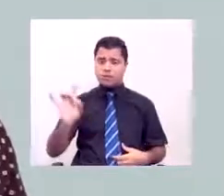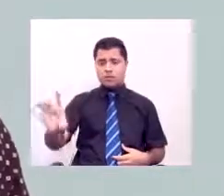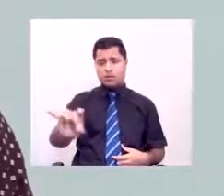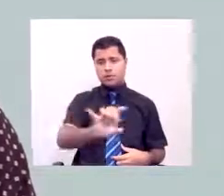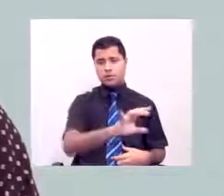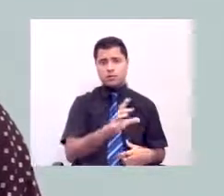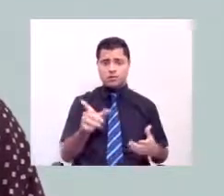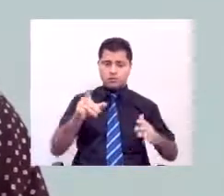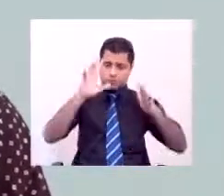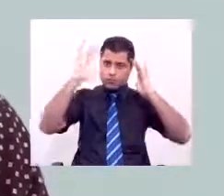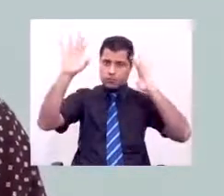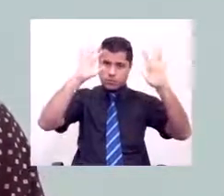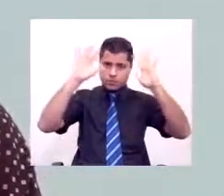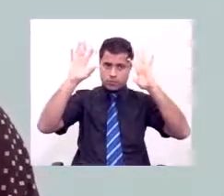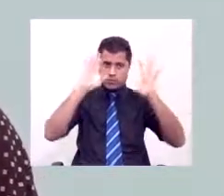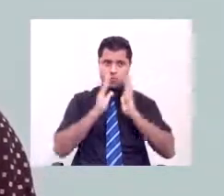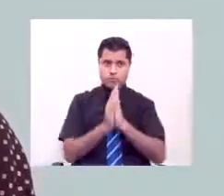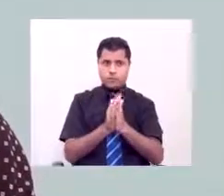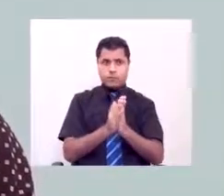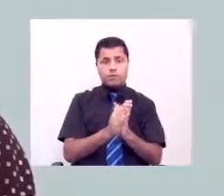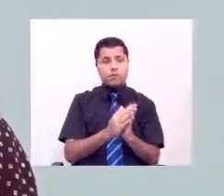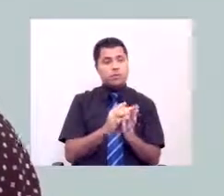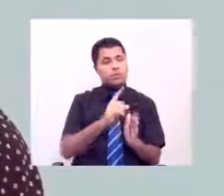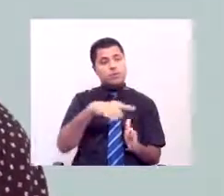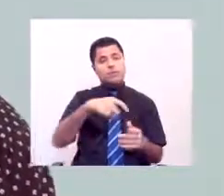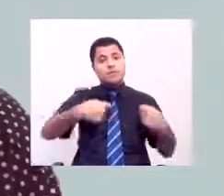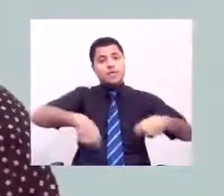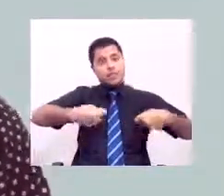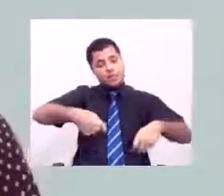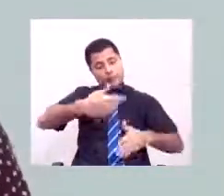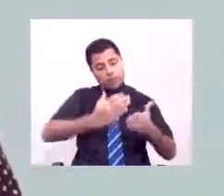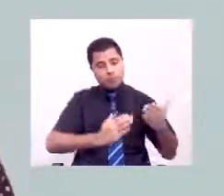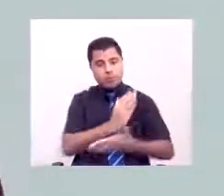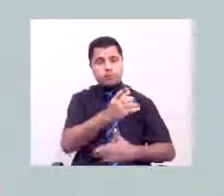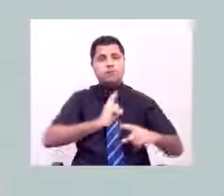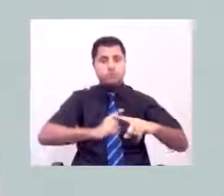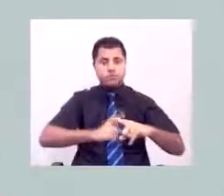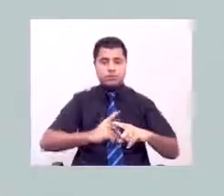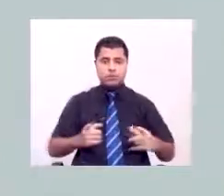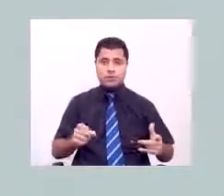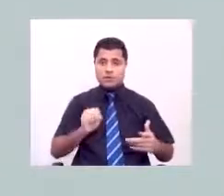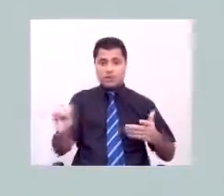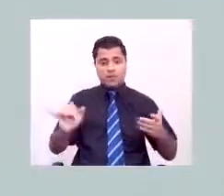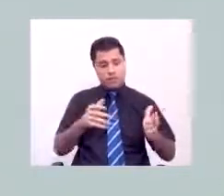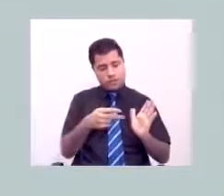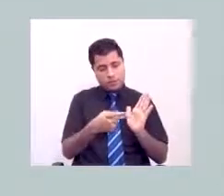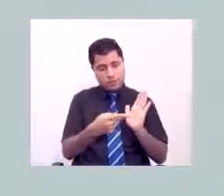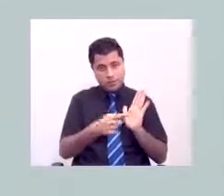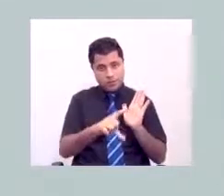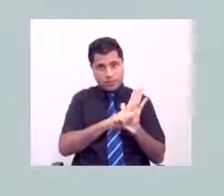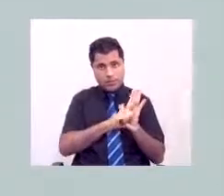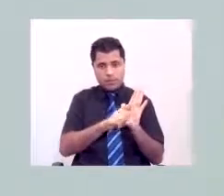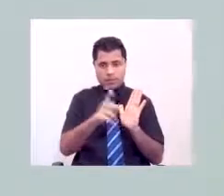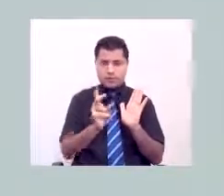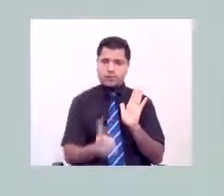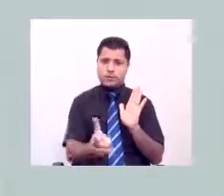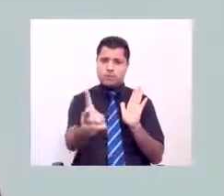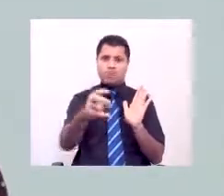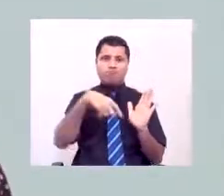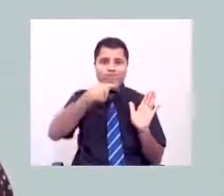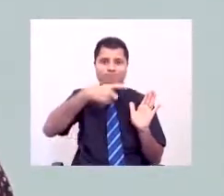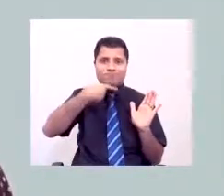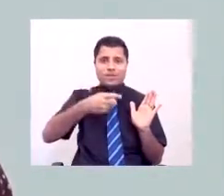uma reflita sobre a necessidade da aprovação. Se nós não revogarmos essa lei, vereador Samuel Vasconcelos, nós,